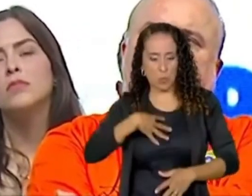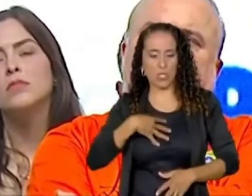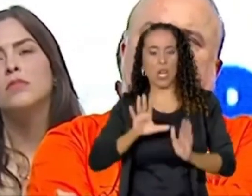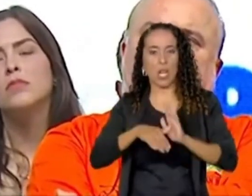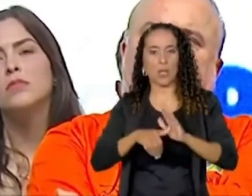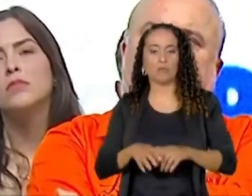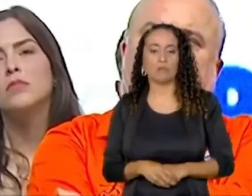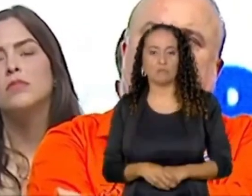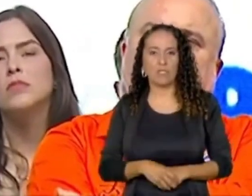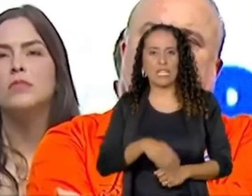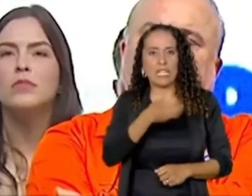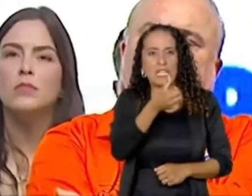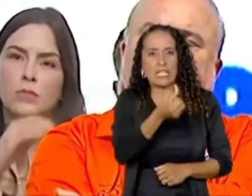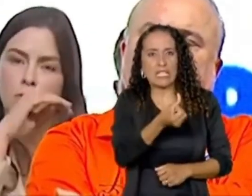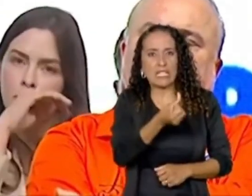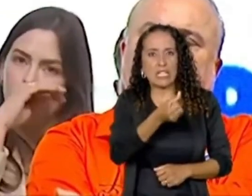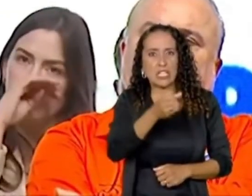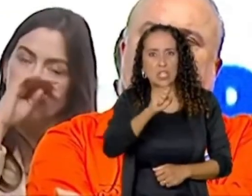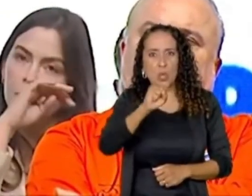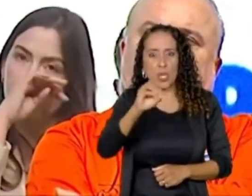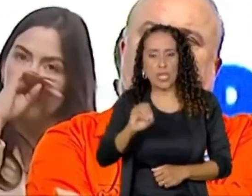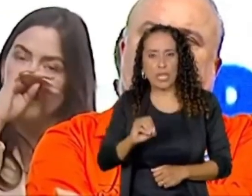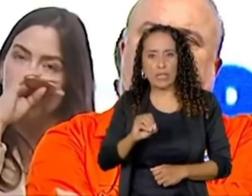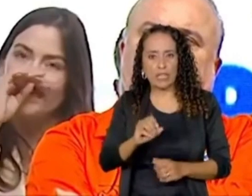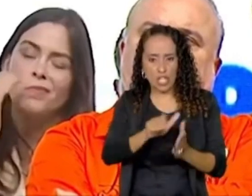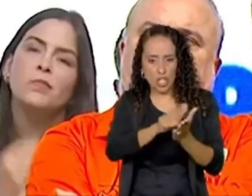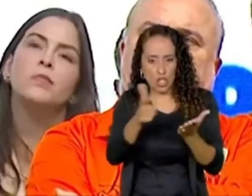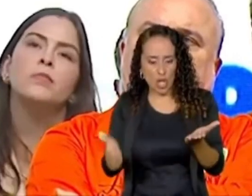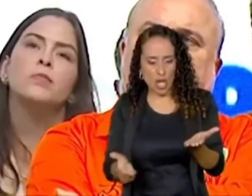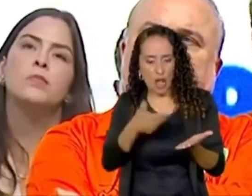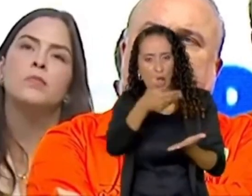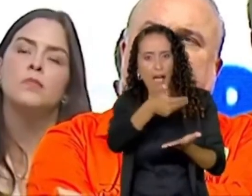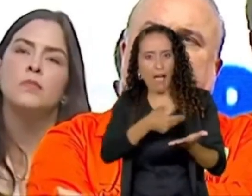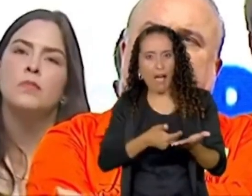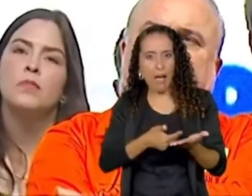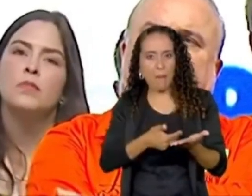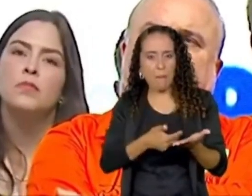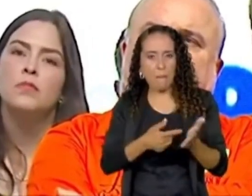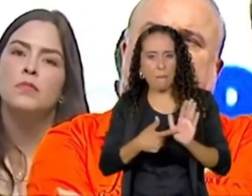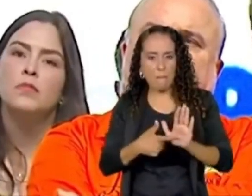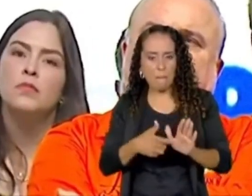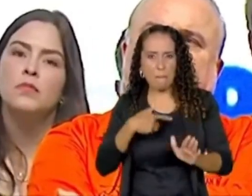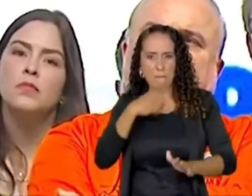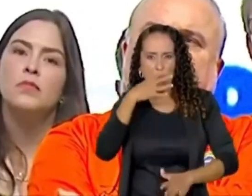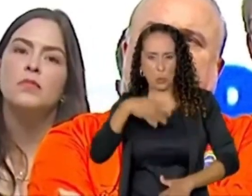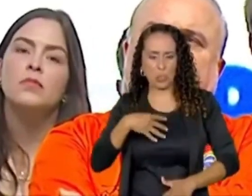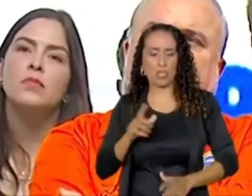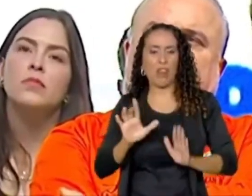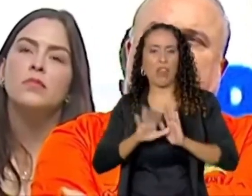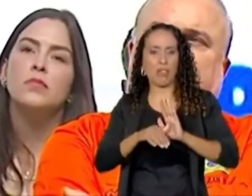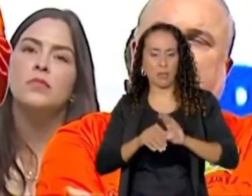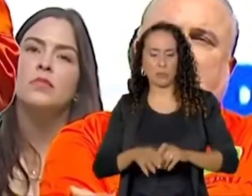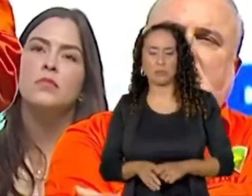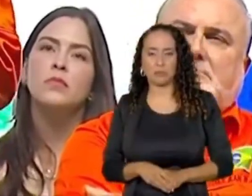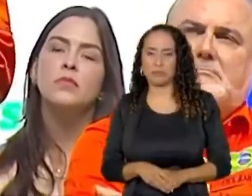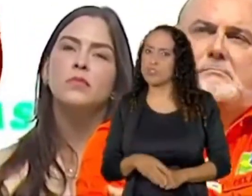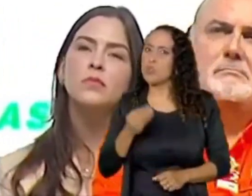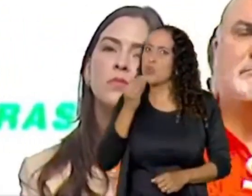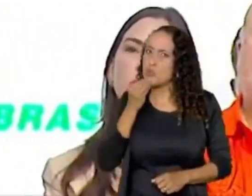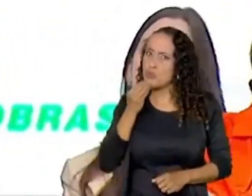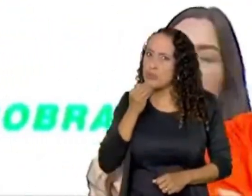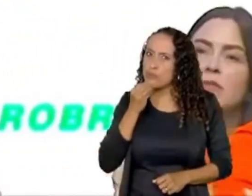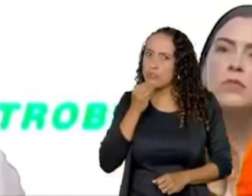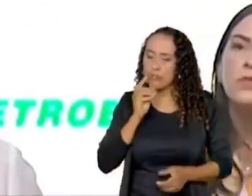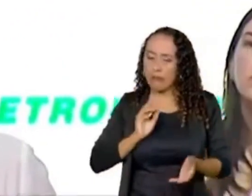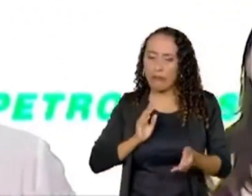tive 680 primeira capa de jornais me chamando de ladrão. Eu poderia ter entrado numa